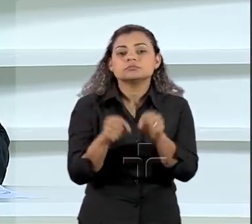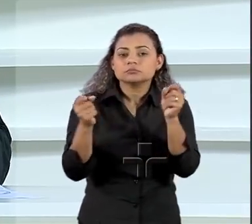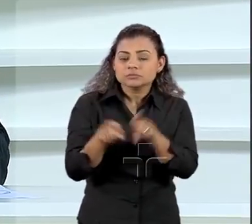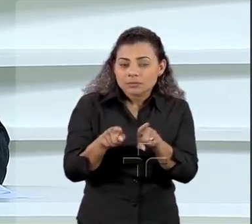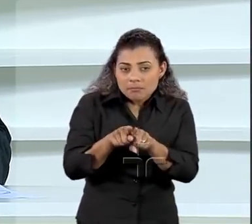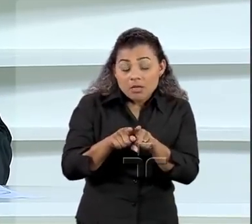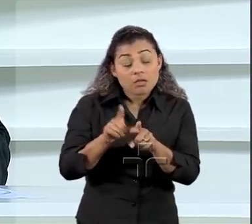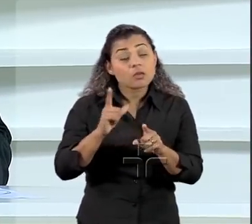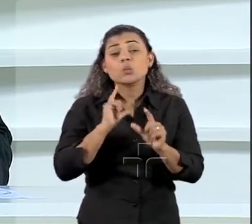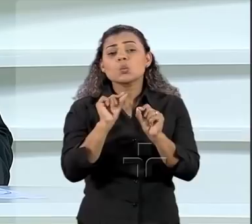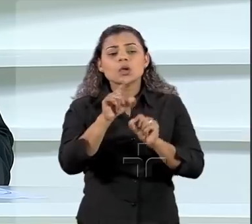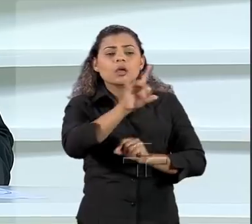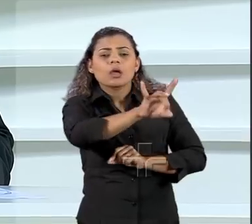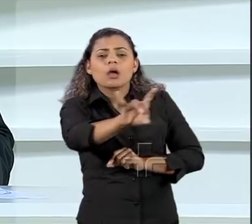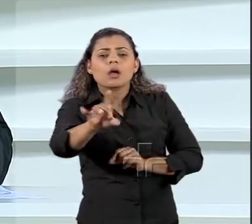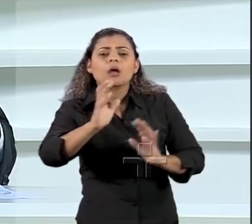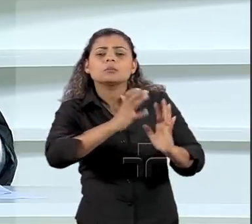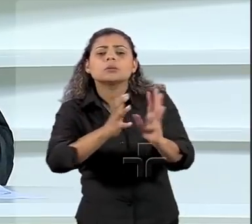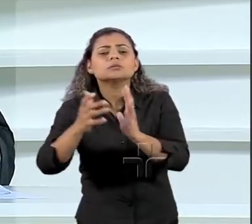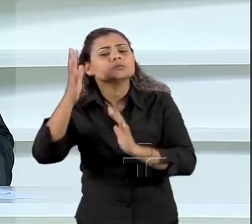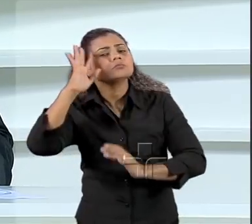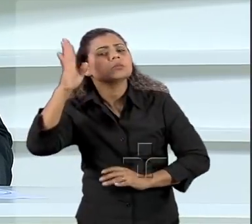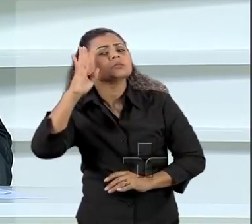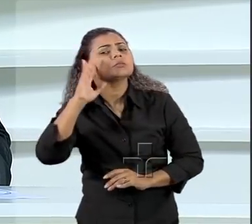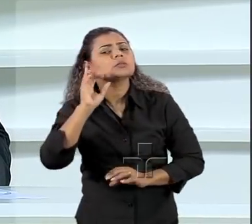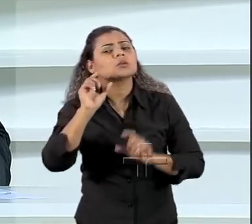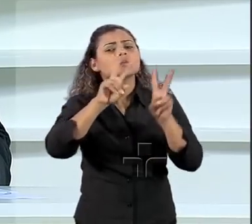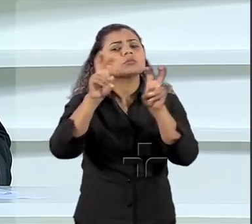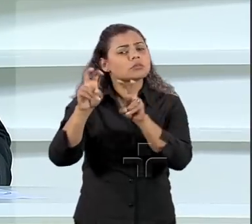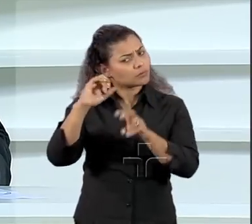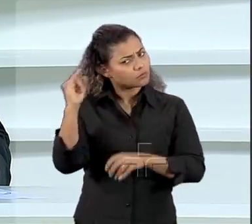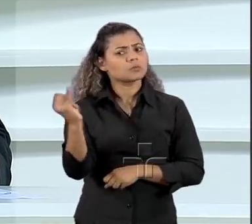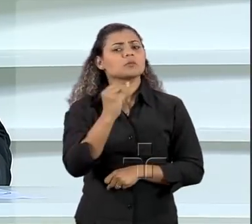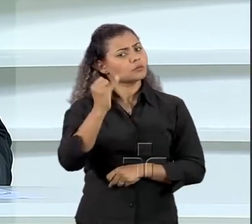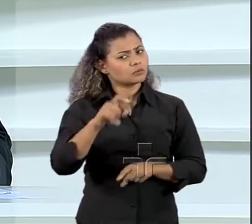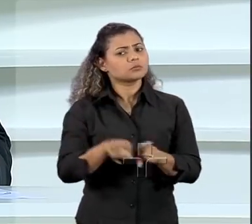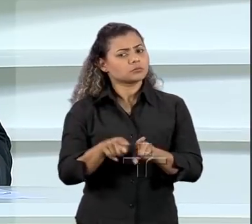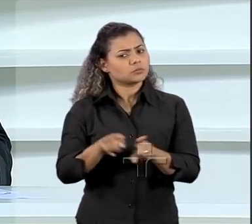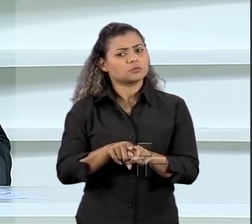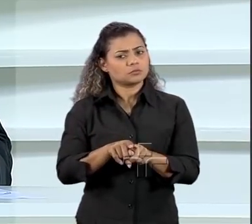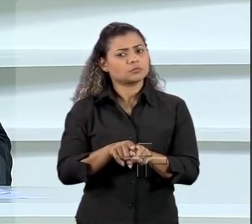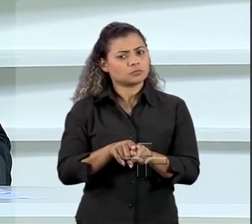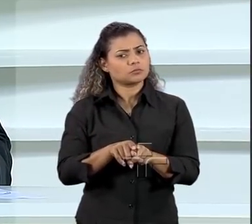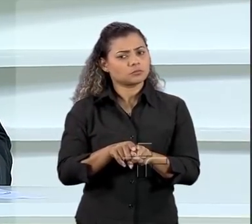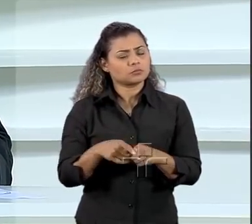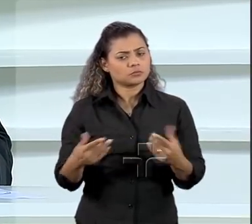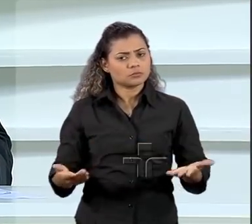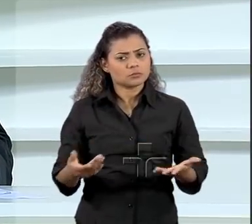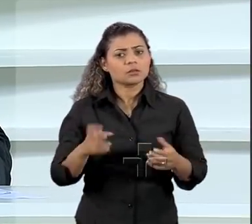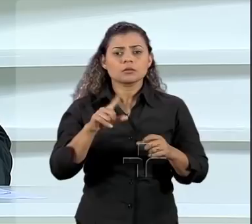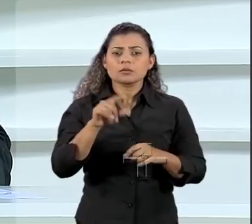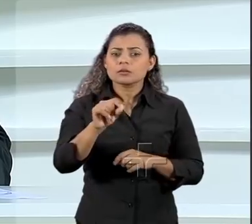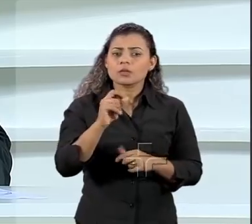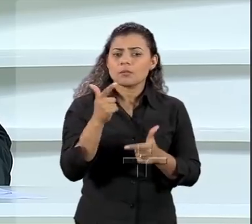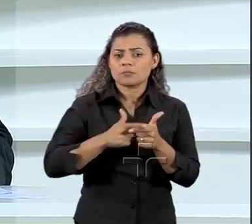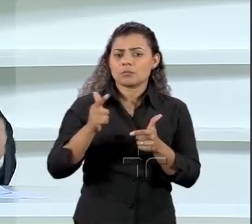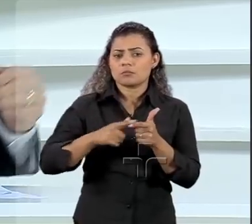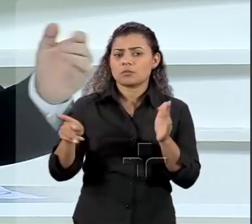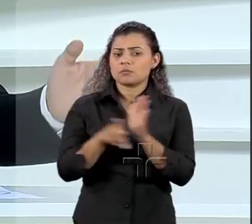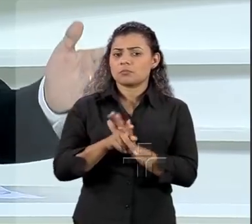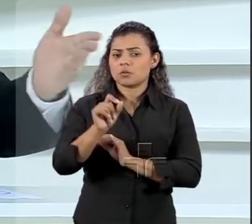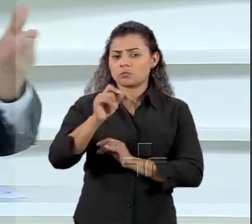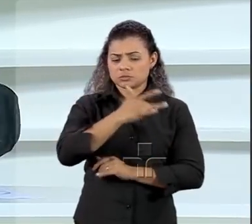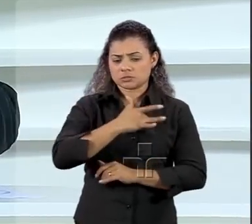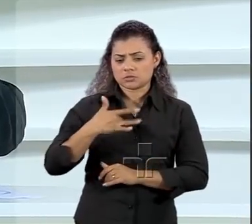estão pensando nessa questão que é fundamental para a prevenção na saúde brasileira. Você